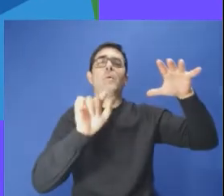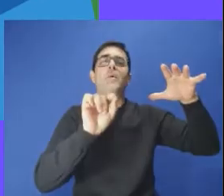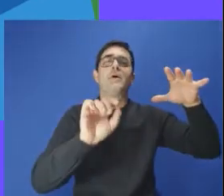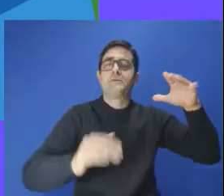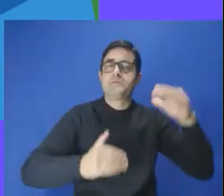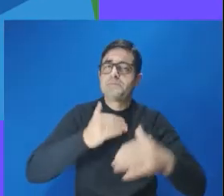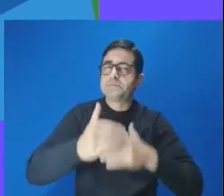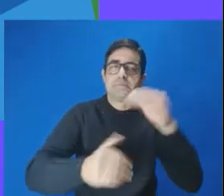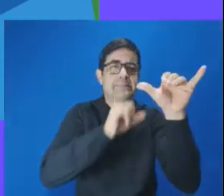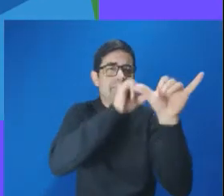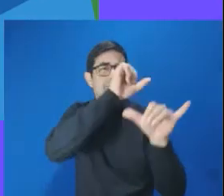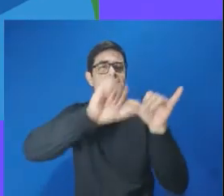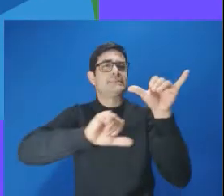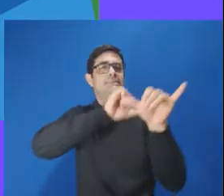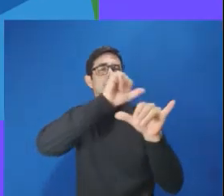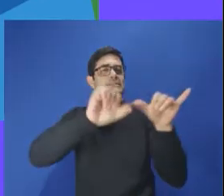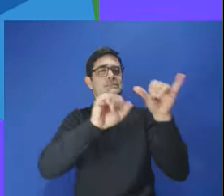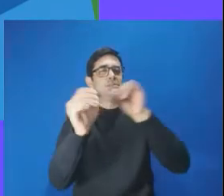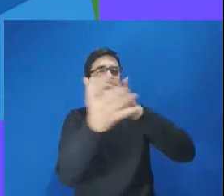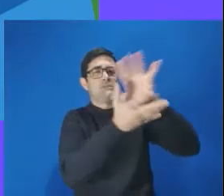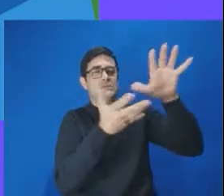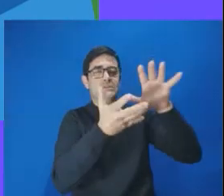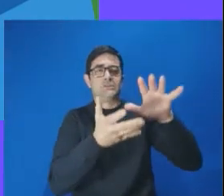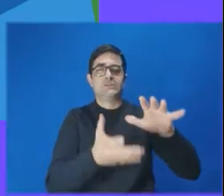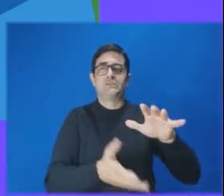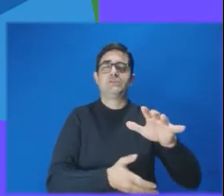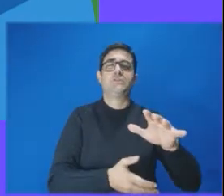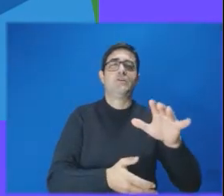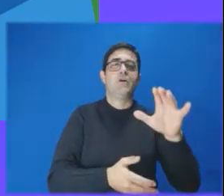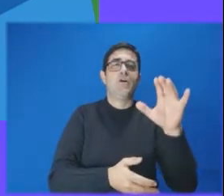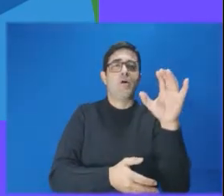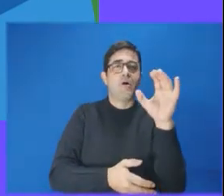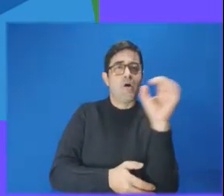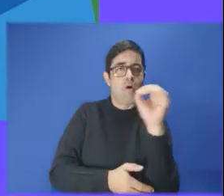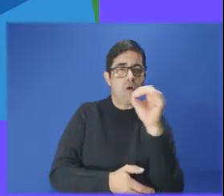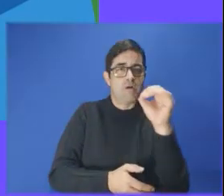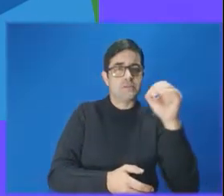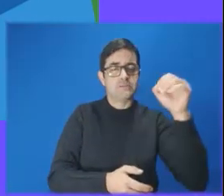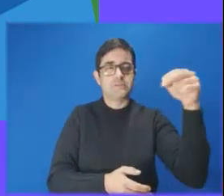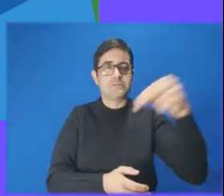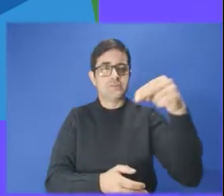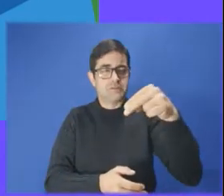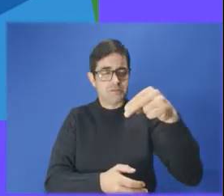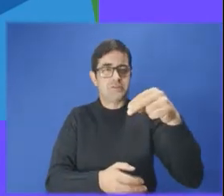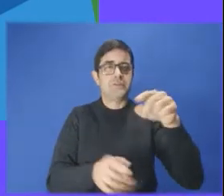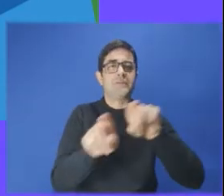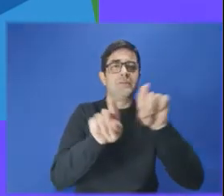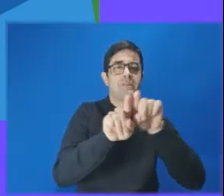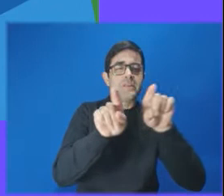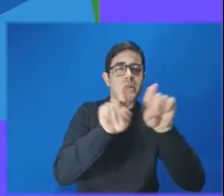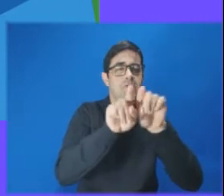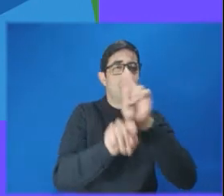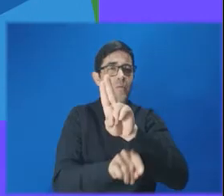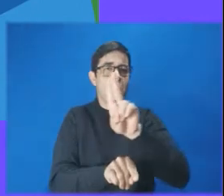produzida durante esses processos, né, essas reações entre óxidos de nitrogênio, compostos orgânicos voláteis na presença